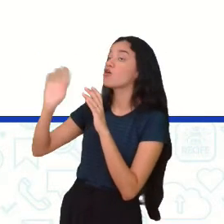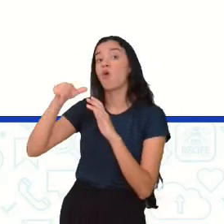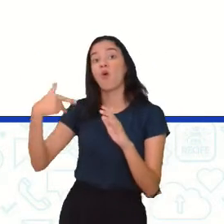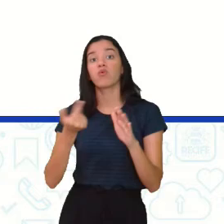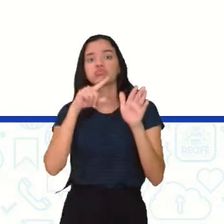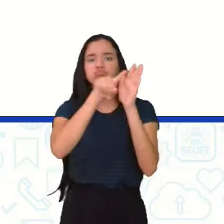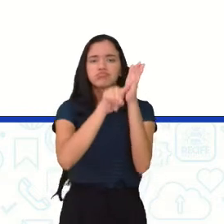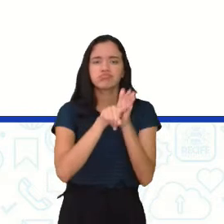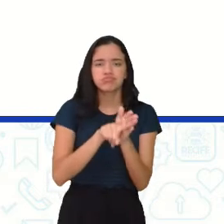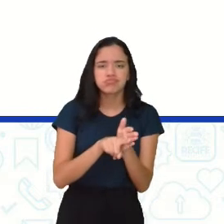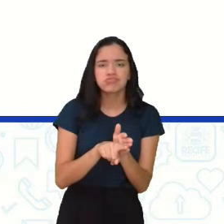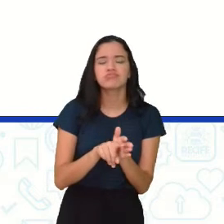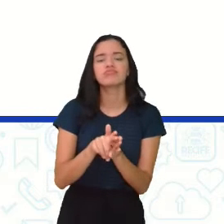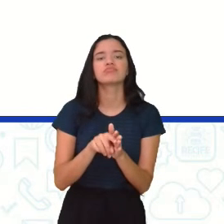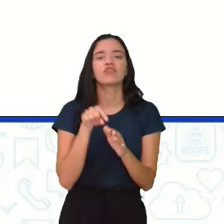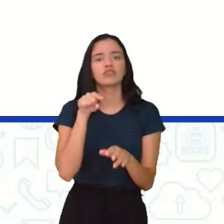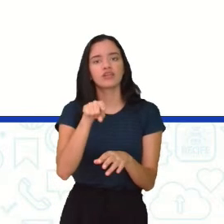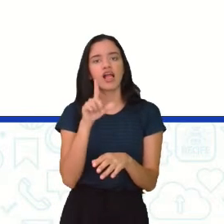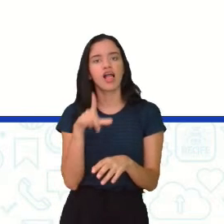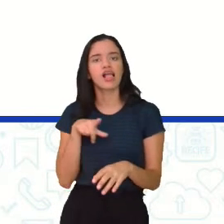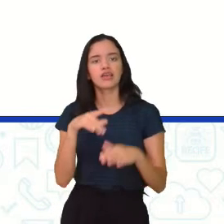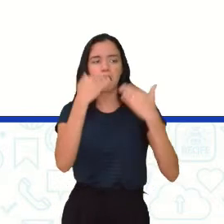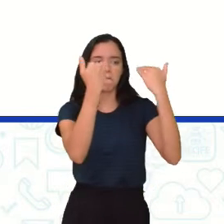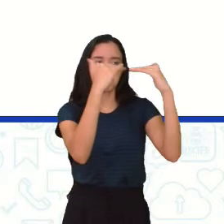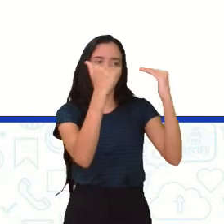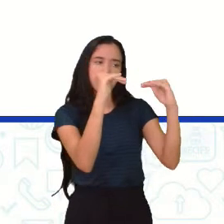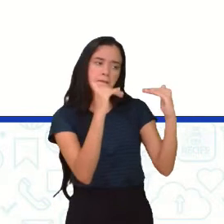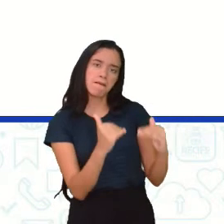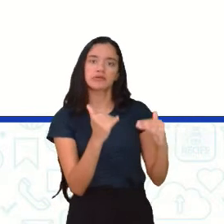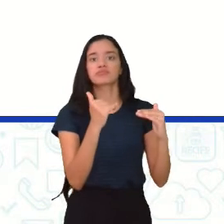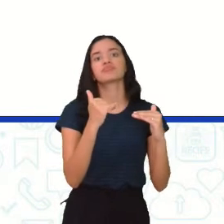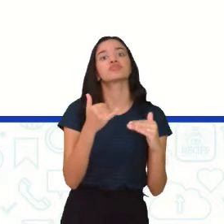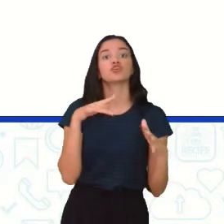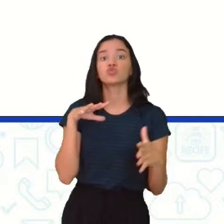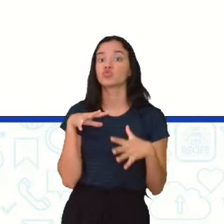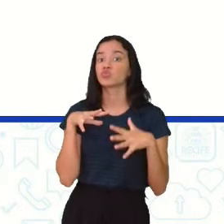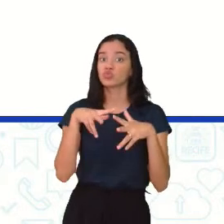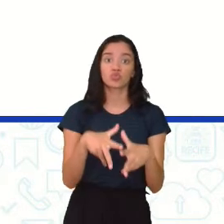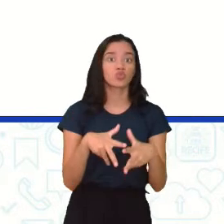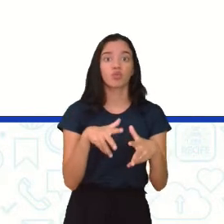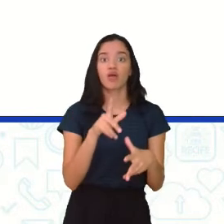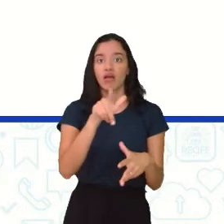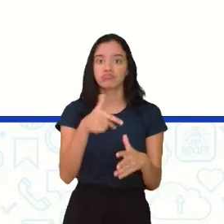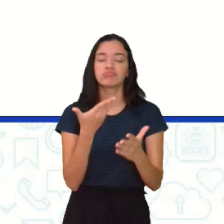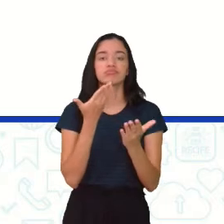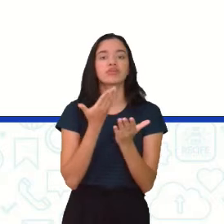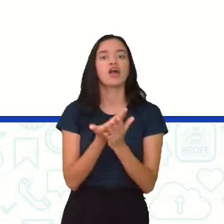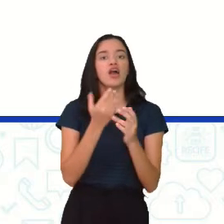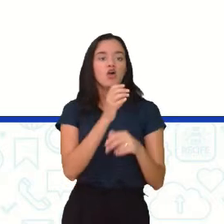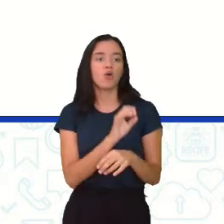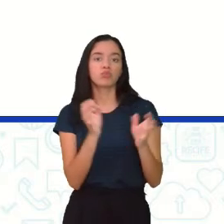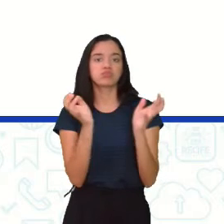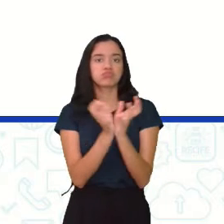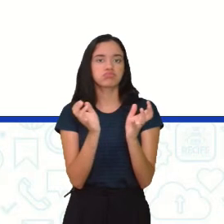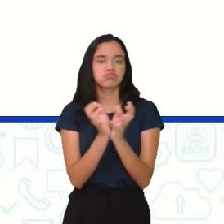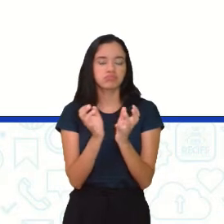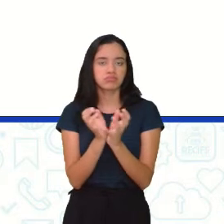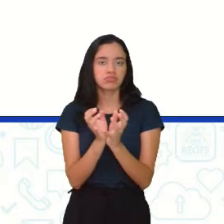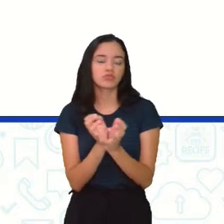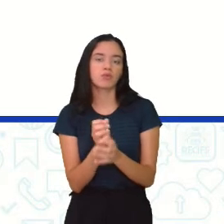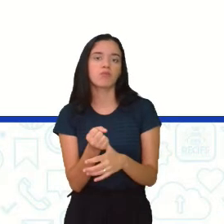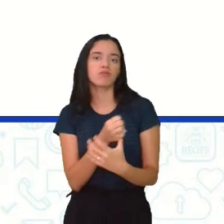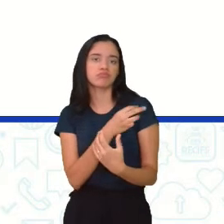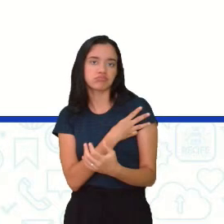pesquisa, e lá tem as playlists com todas as turmas que a gente tem aqui na escola,